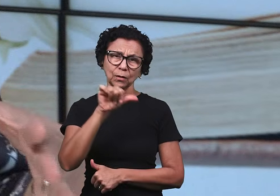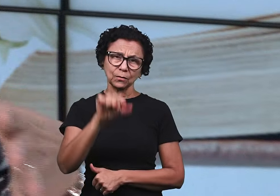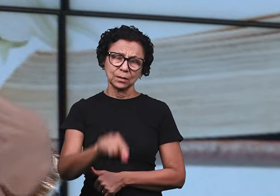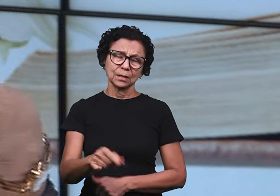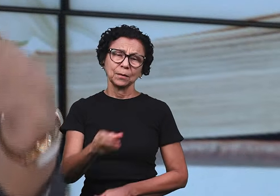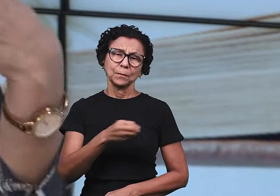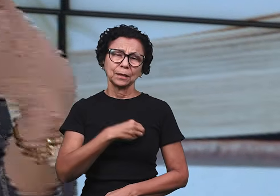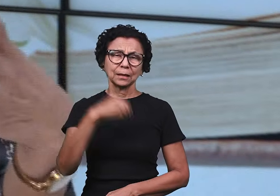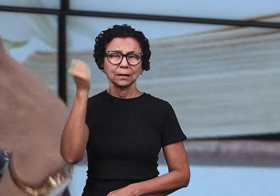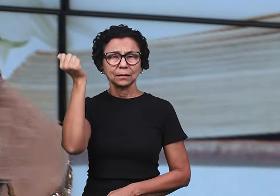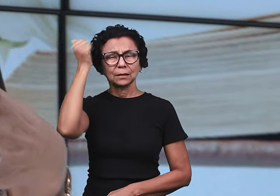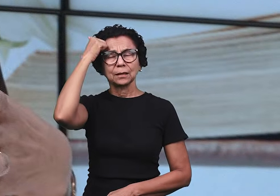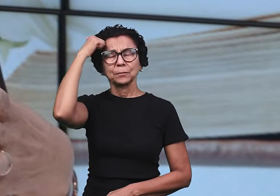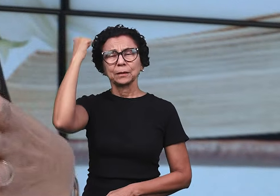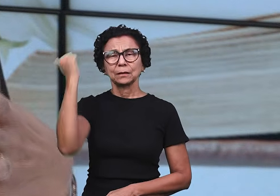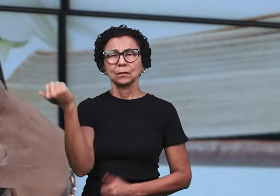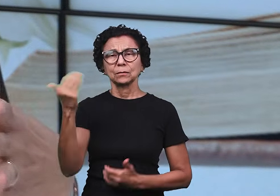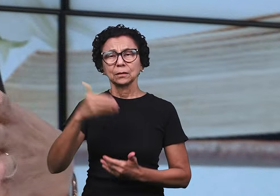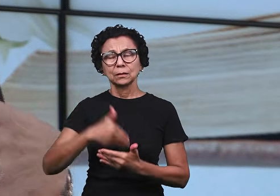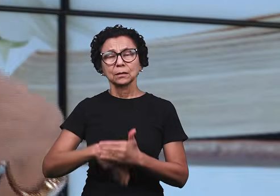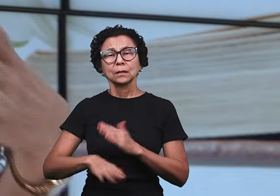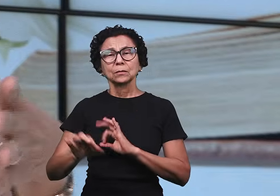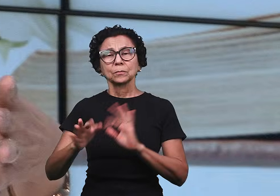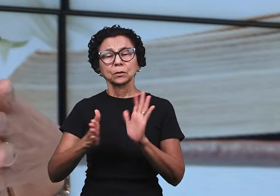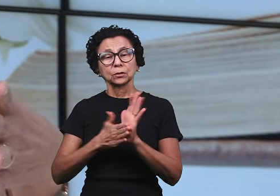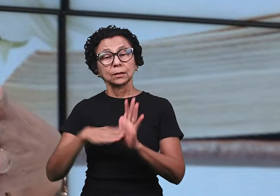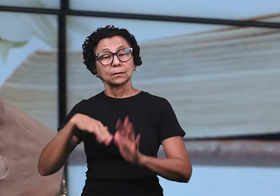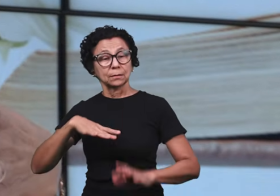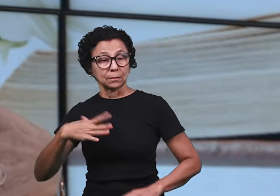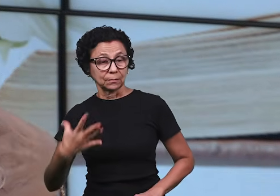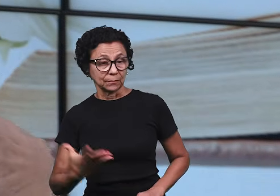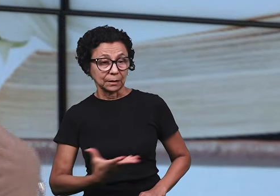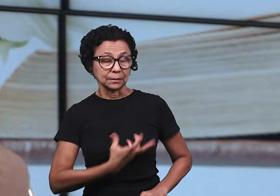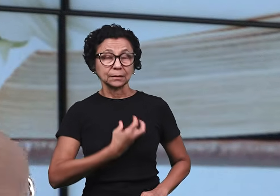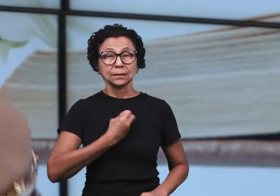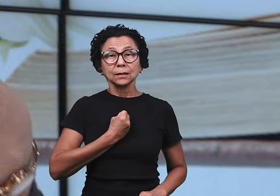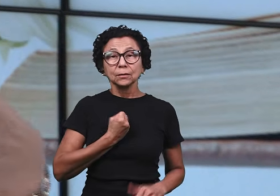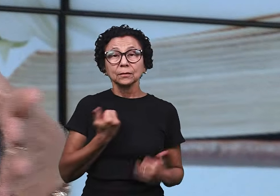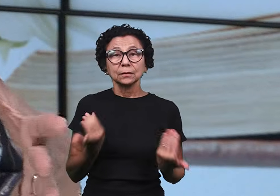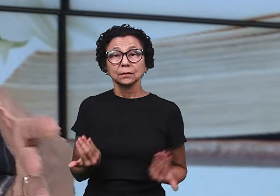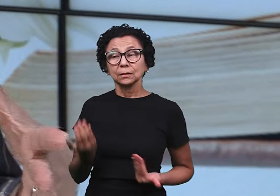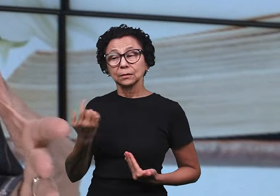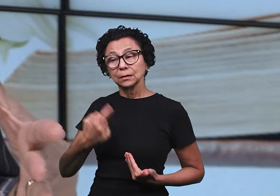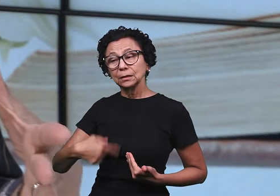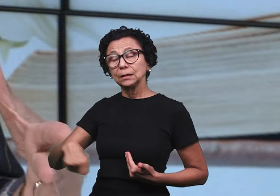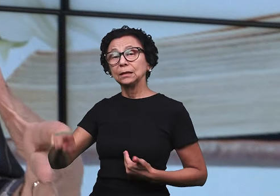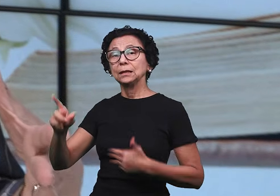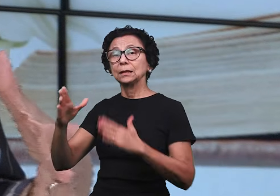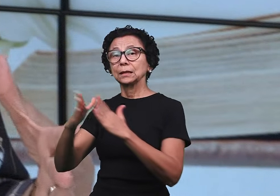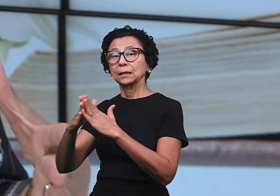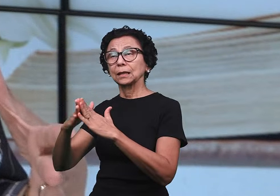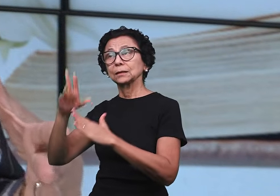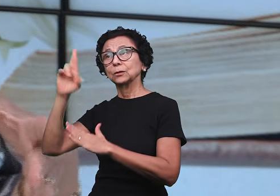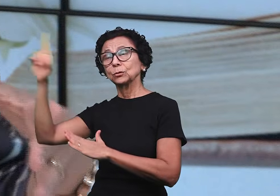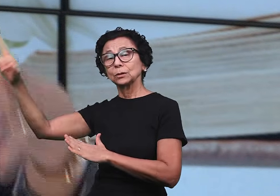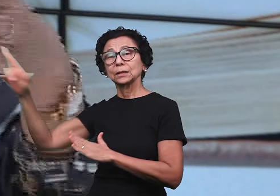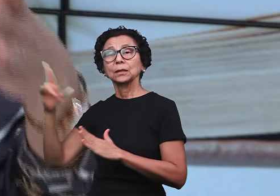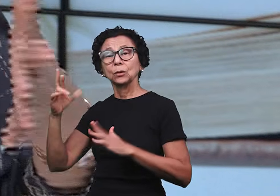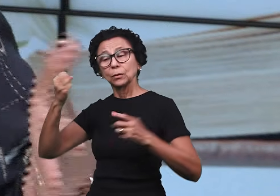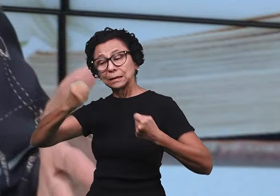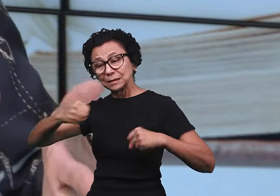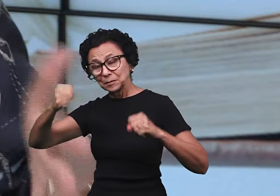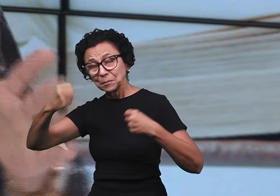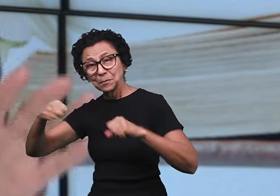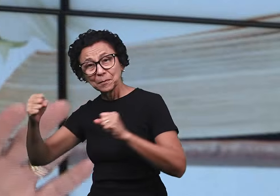se arrependeu, está vivendo a obra de Deus, a transformação. Então, o serviço na casa do Senhor é uma bênção,